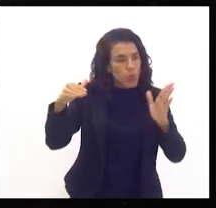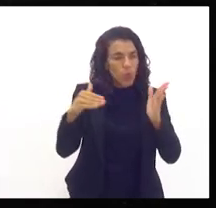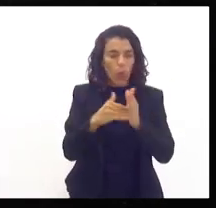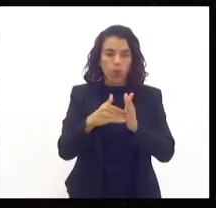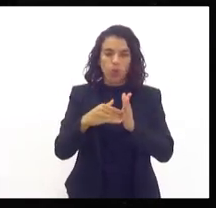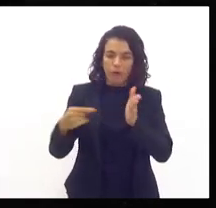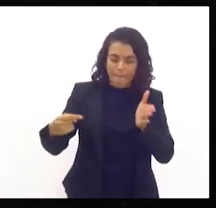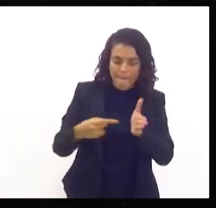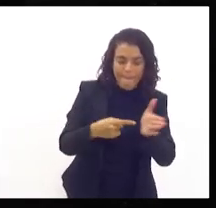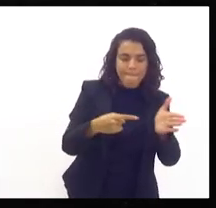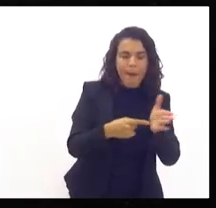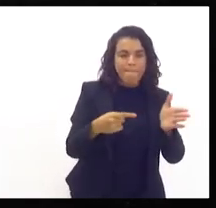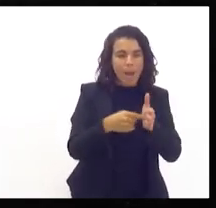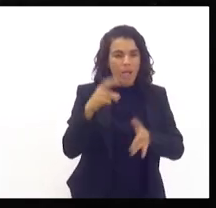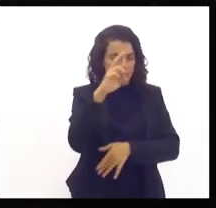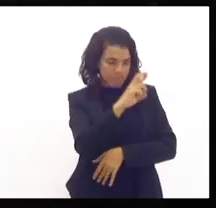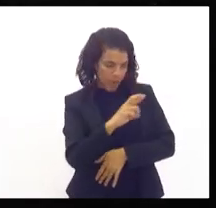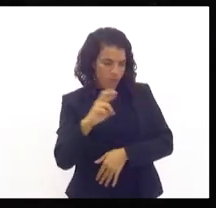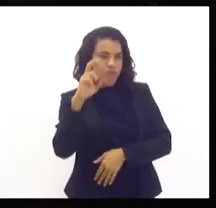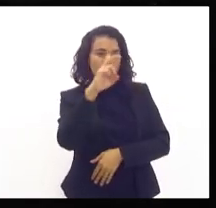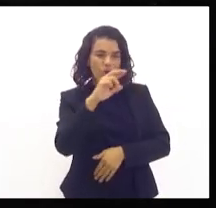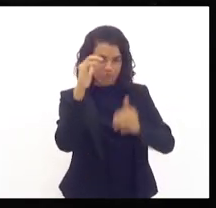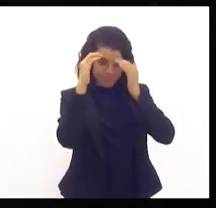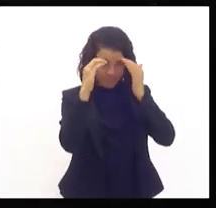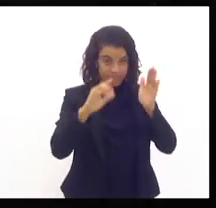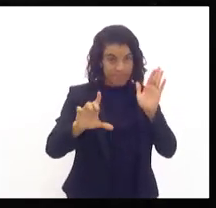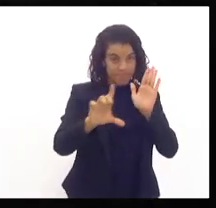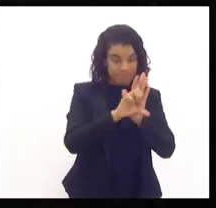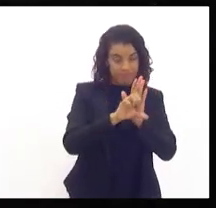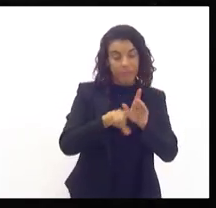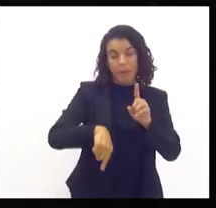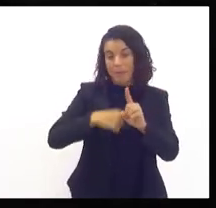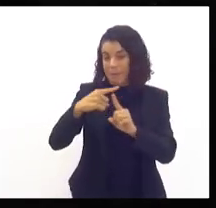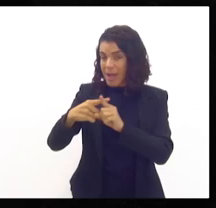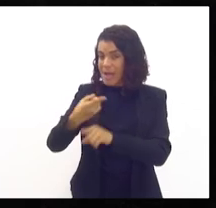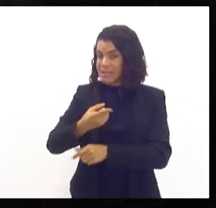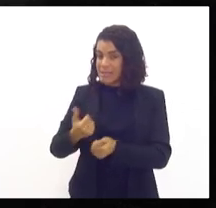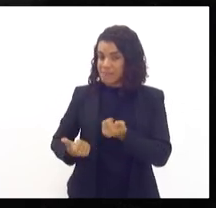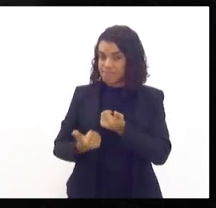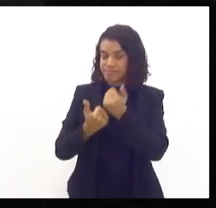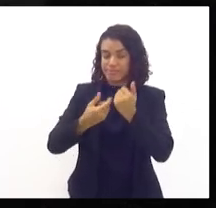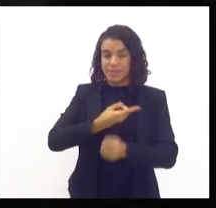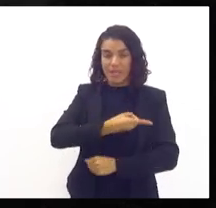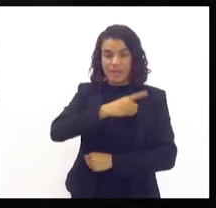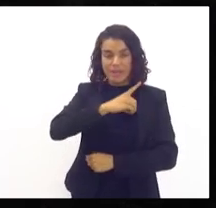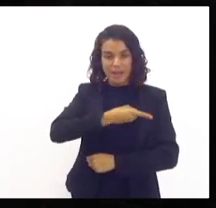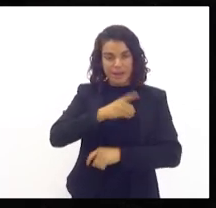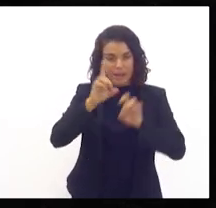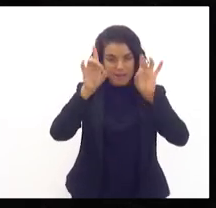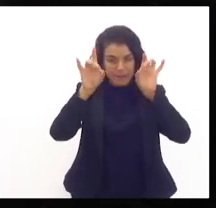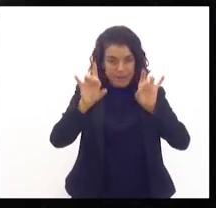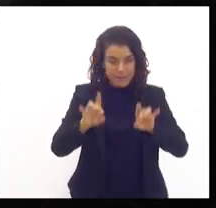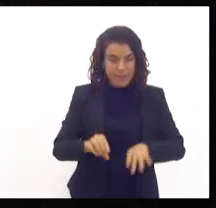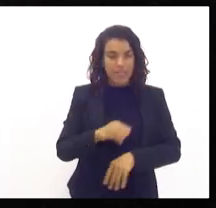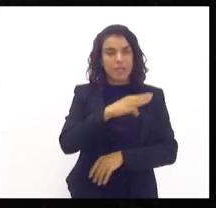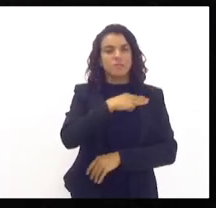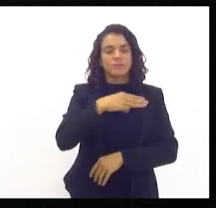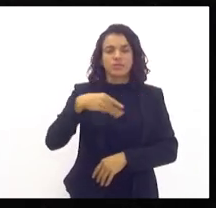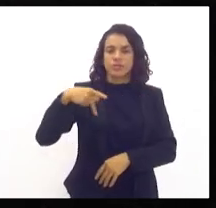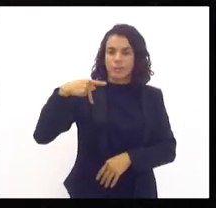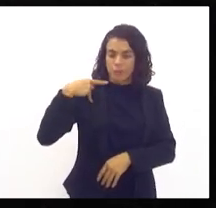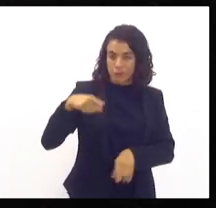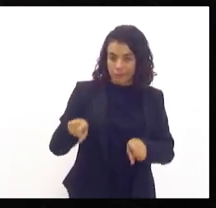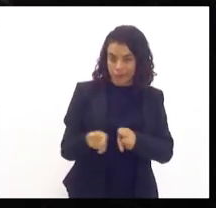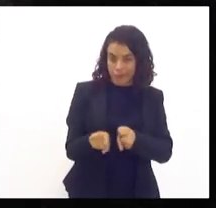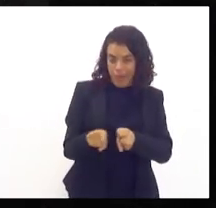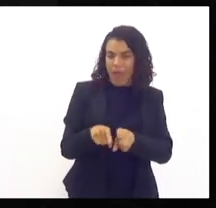denúncias, na forma da lei, com a delegacia especializada. Vou comunicar o Ministério Público. Eu